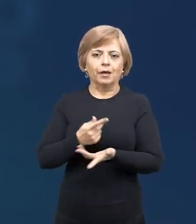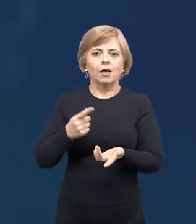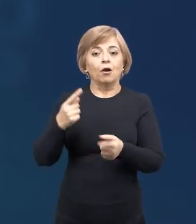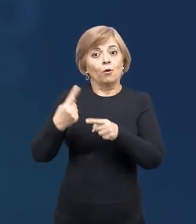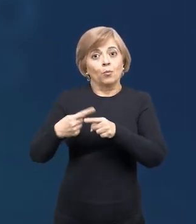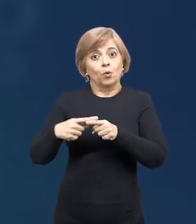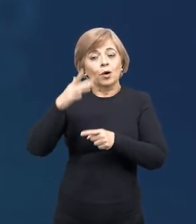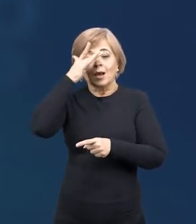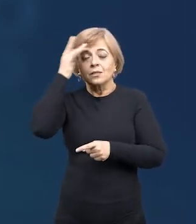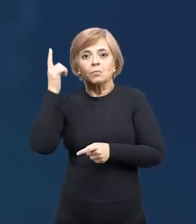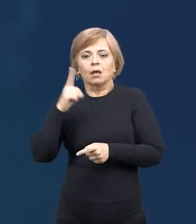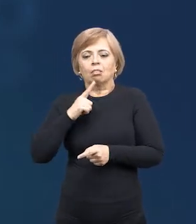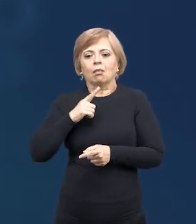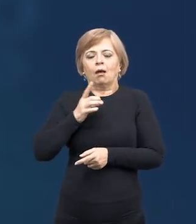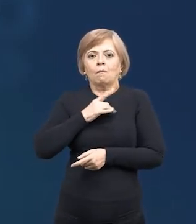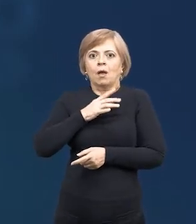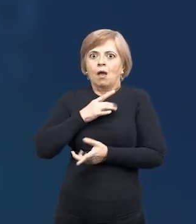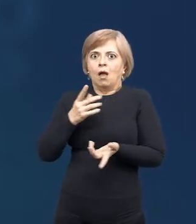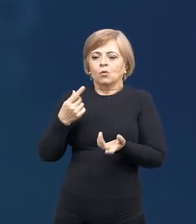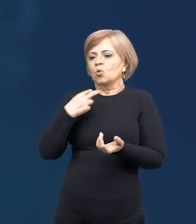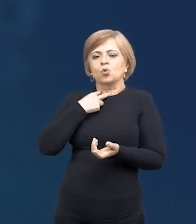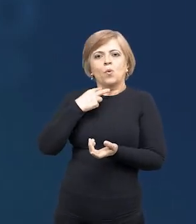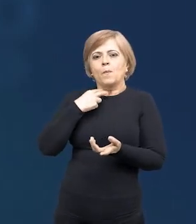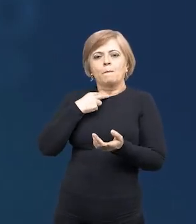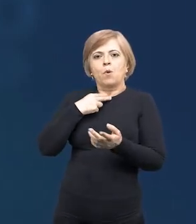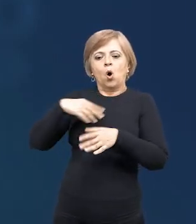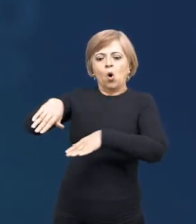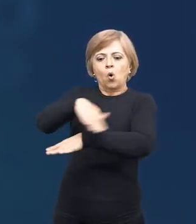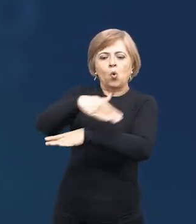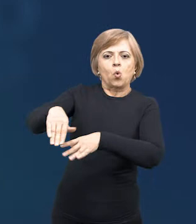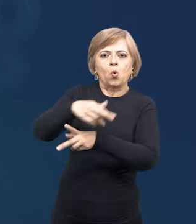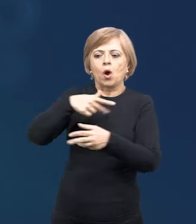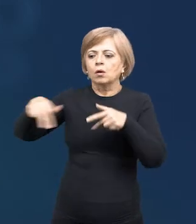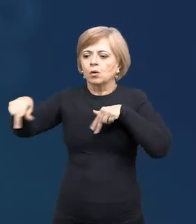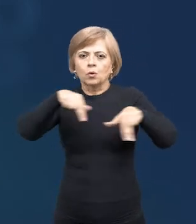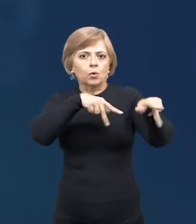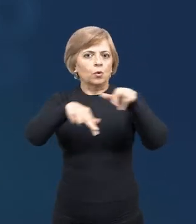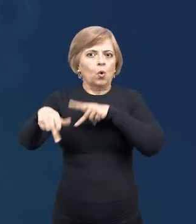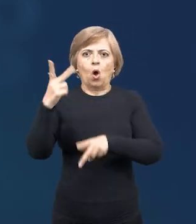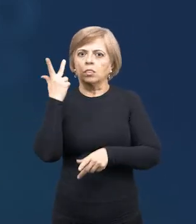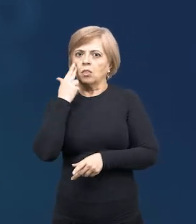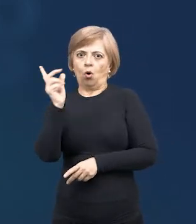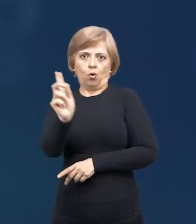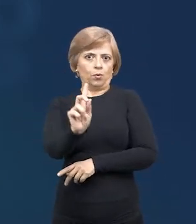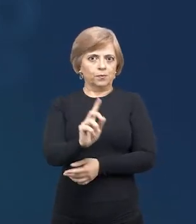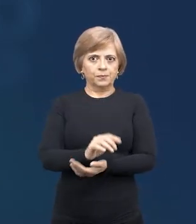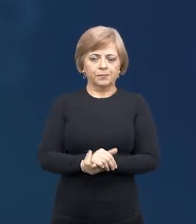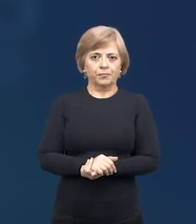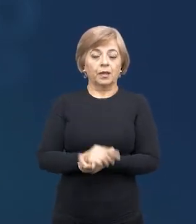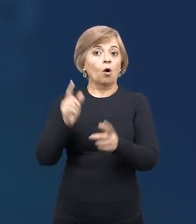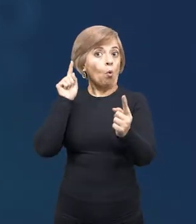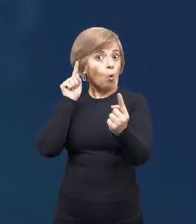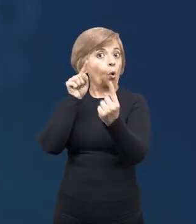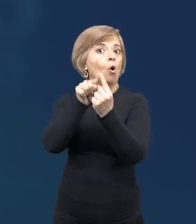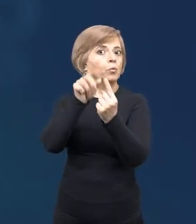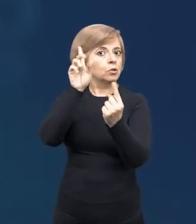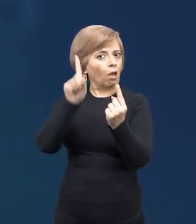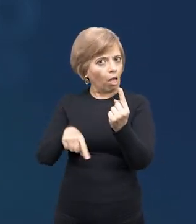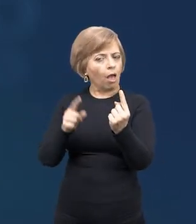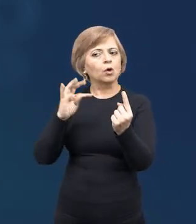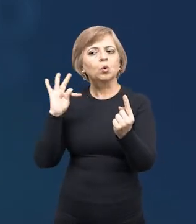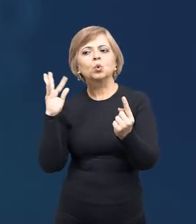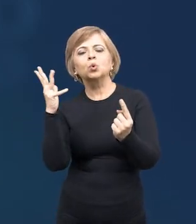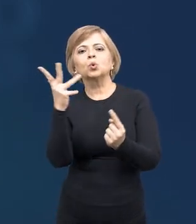pessoas efetivamente não podiam circular e o objetivo era exatamente que